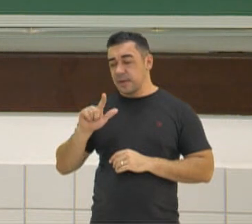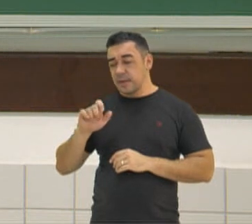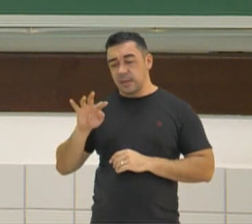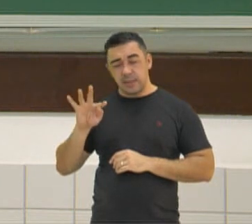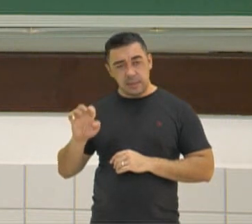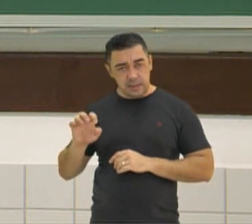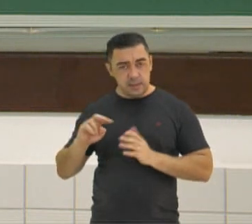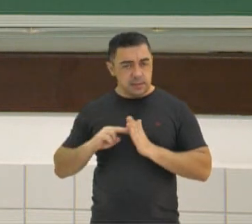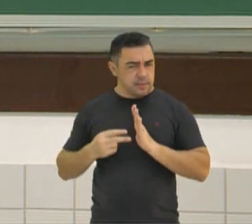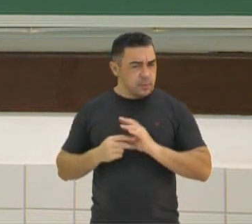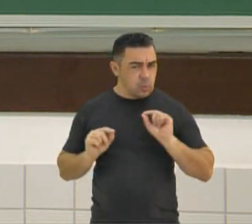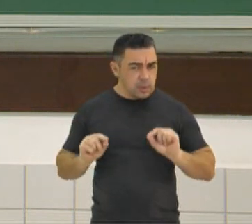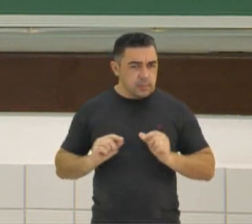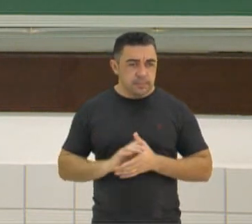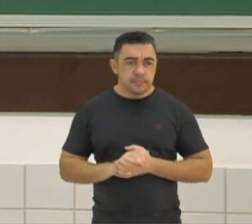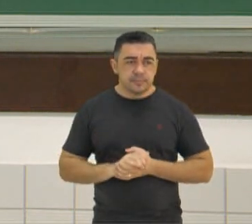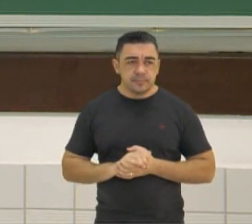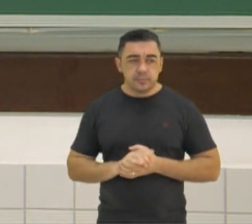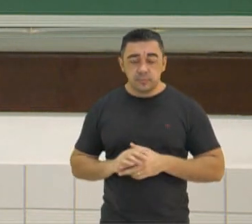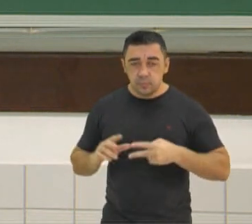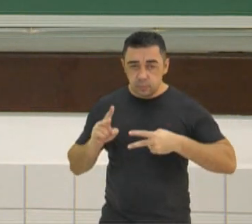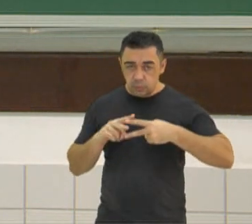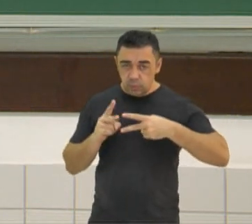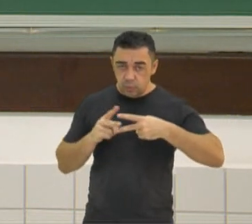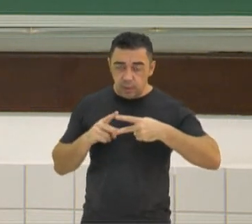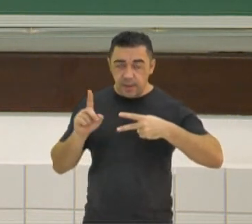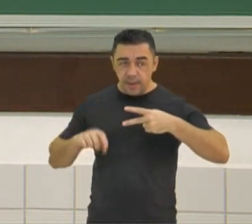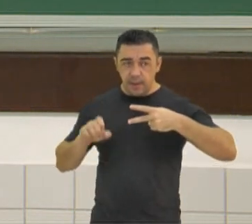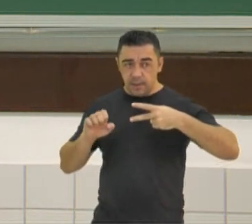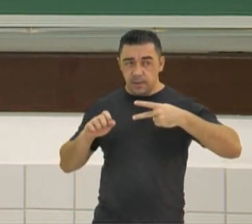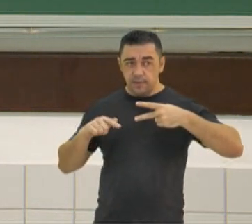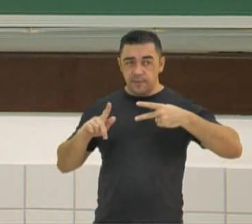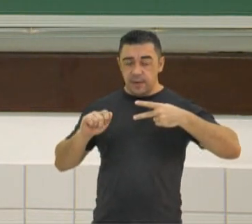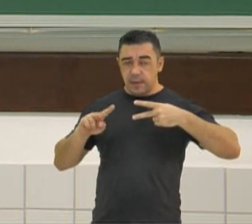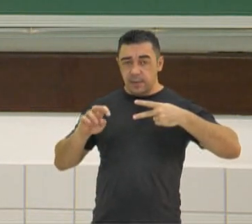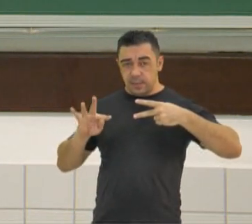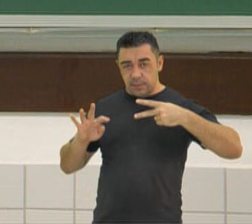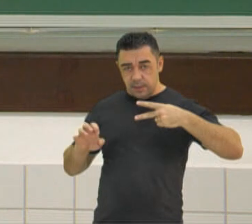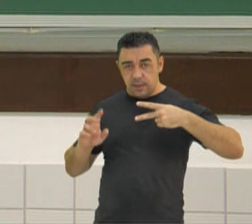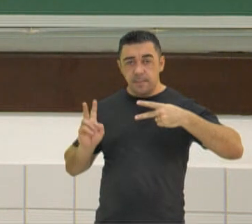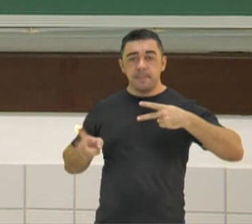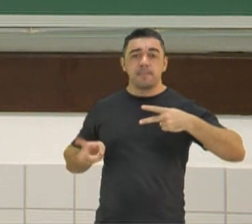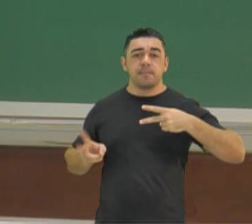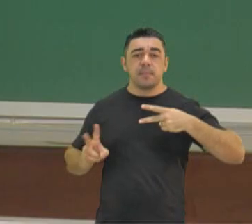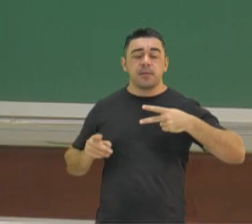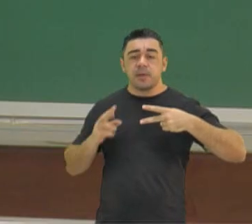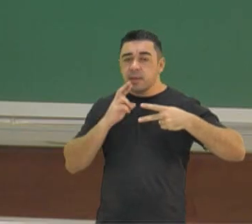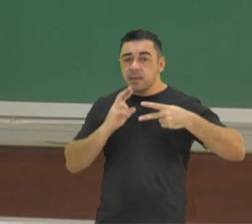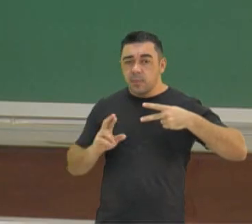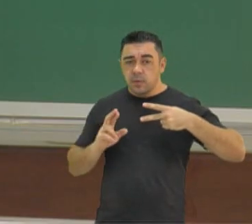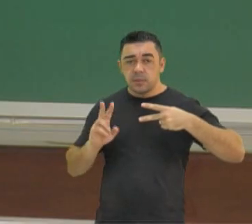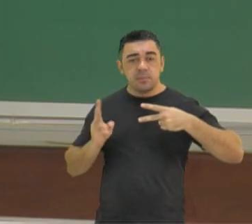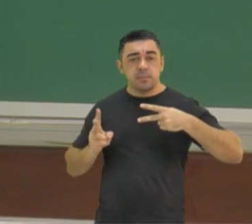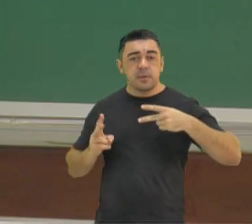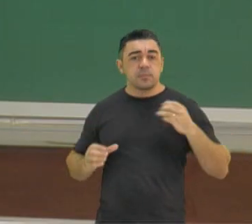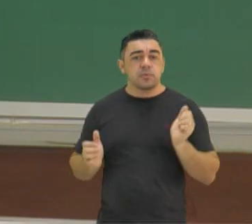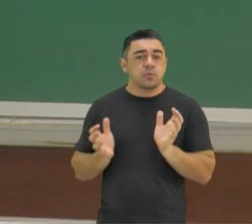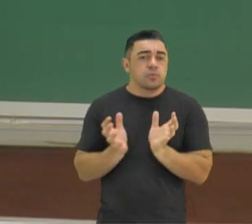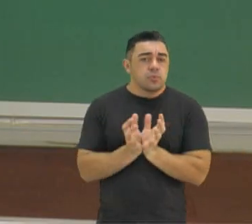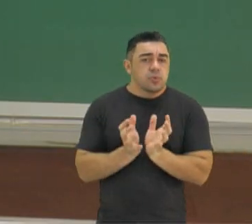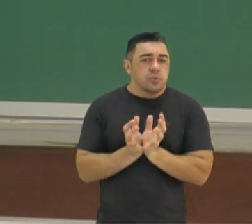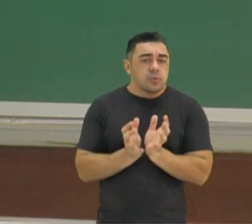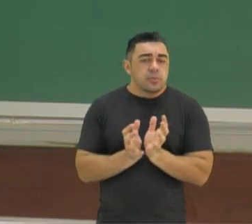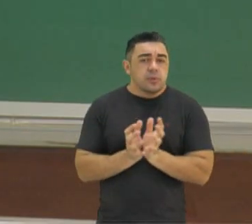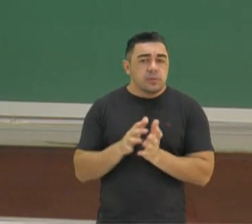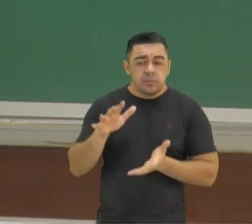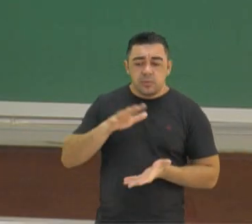equações equivalentes? Então, 2 equações são equivalentes quando têm as mesmas soluções em um mesmo conjunto